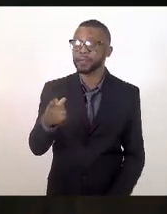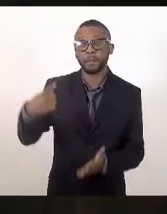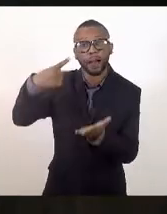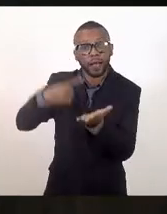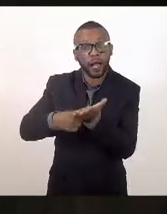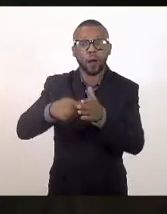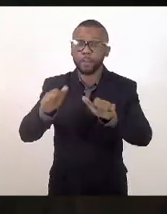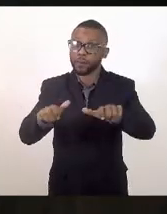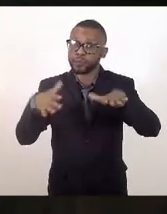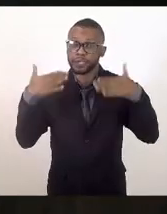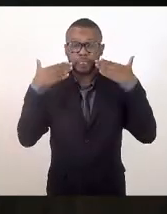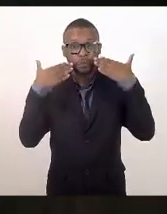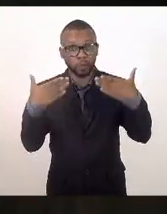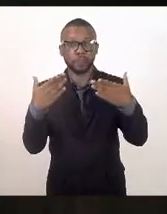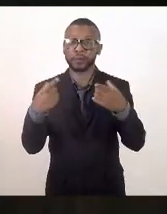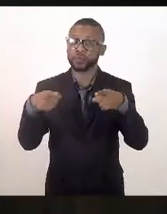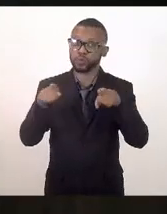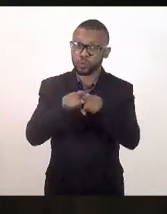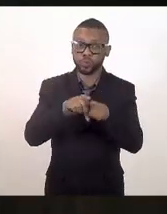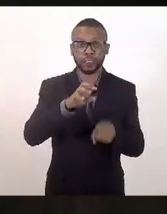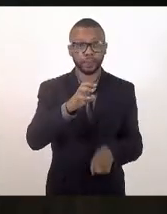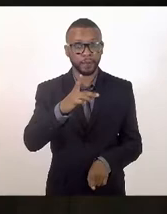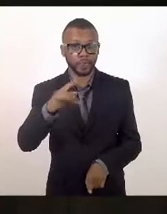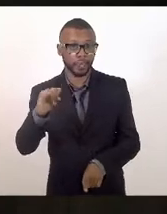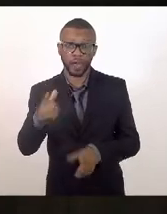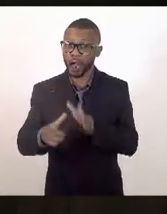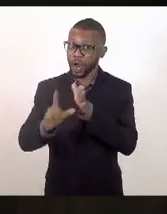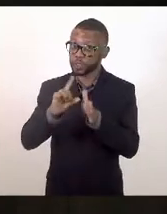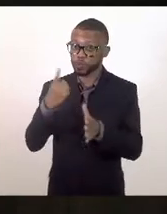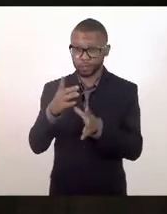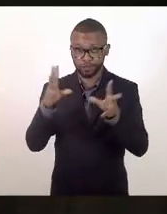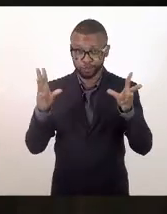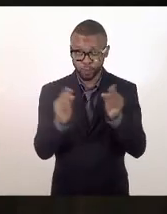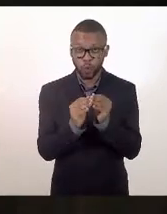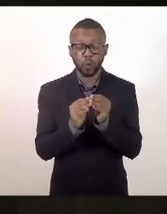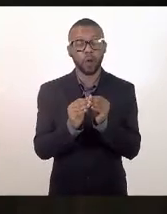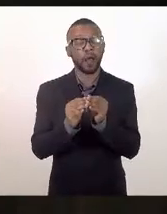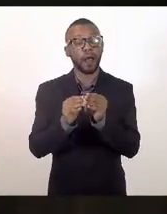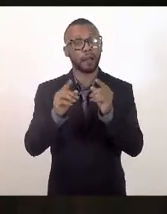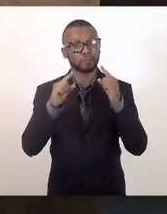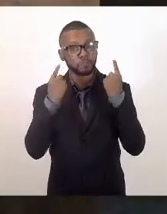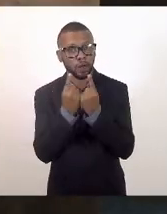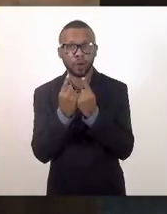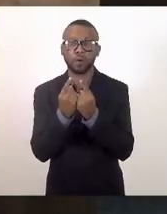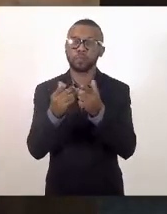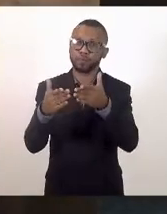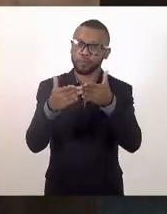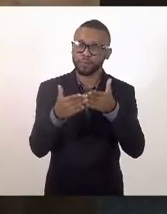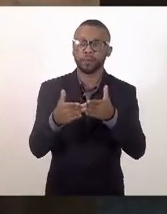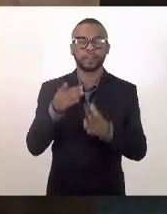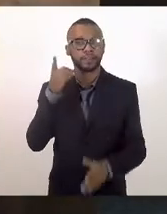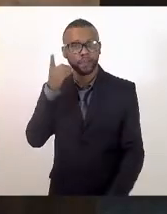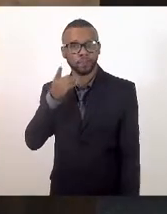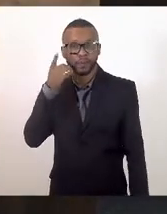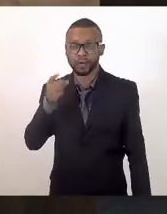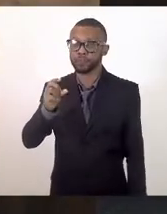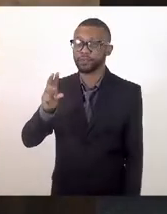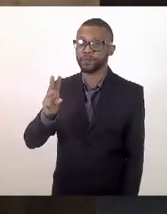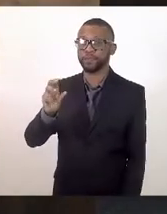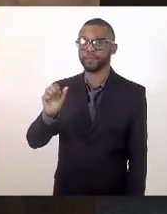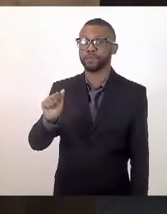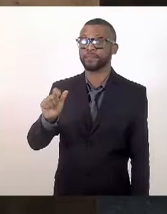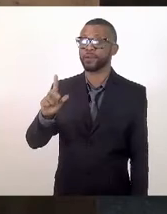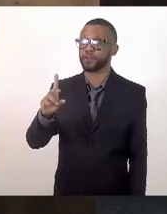CPI. Antes de encerrarmos a presente sessão, deputado Valdec Carneiro. Senhor presidente,